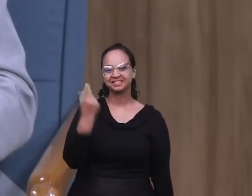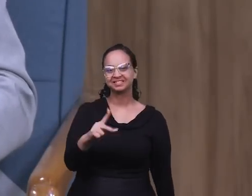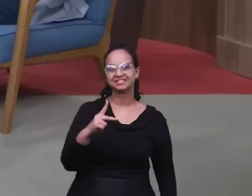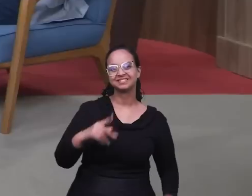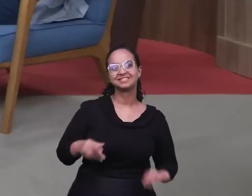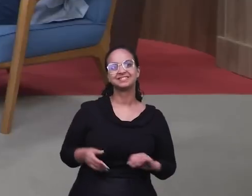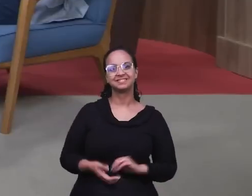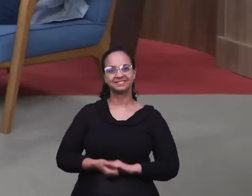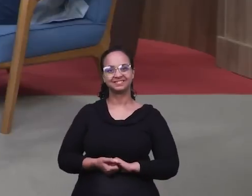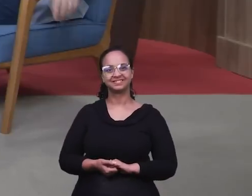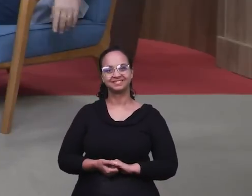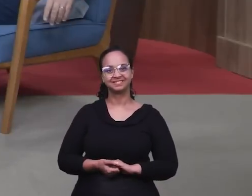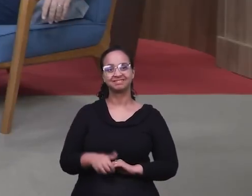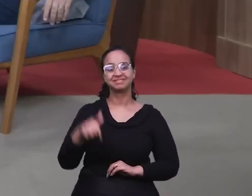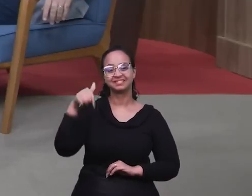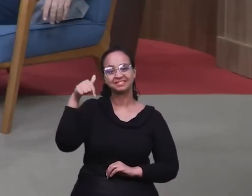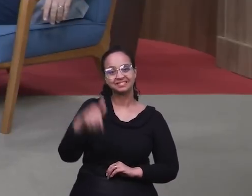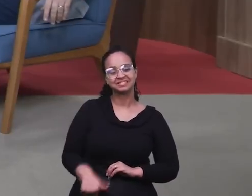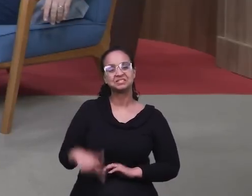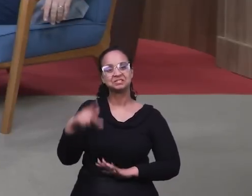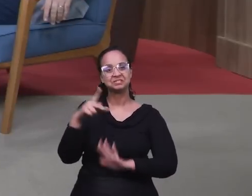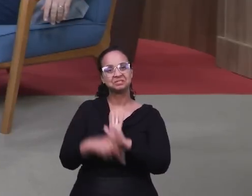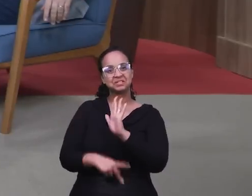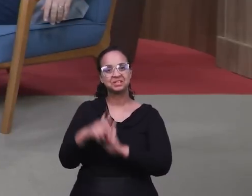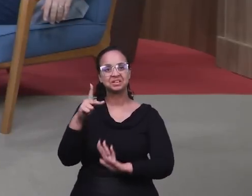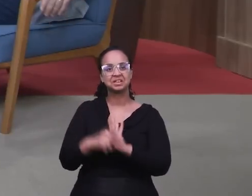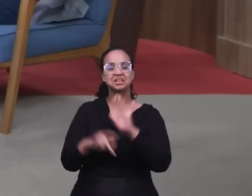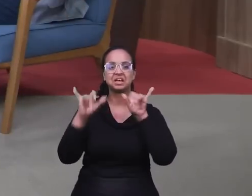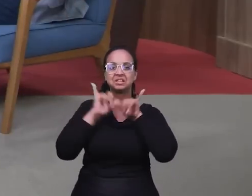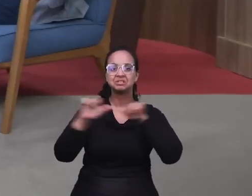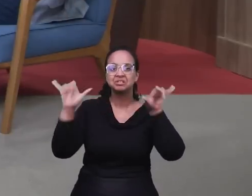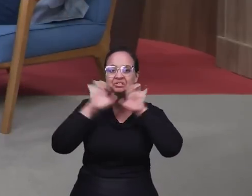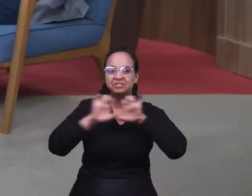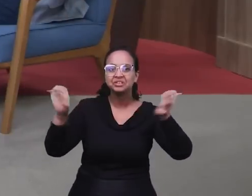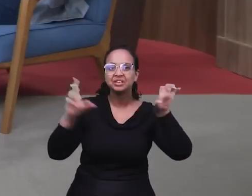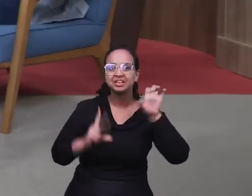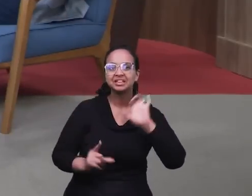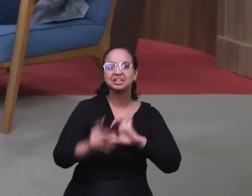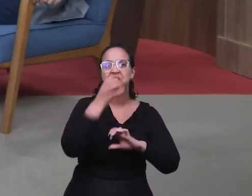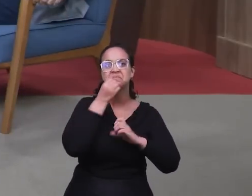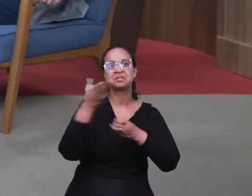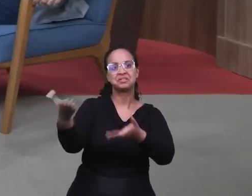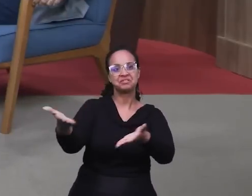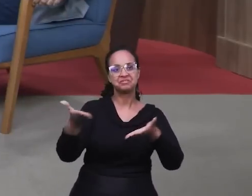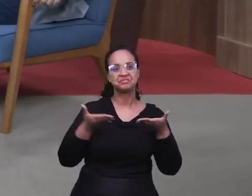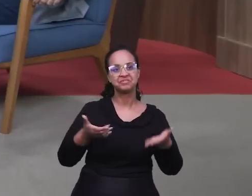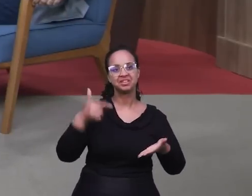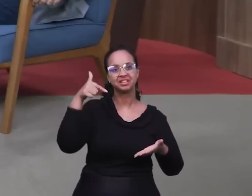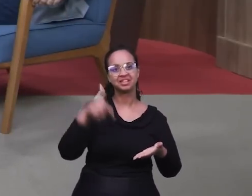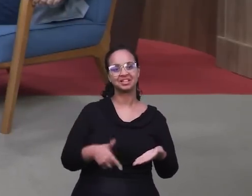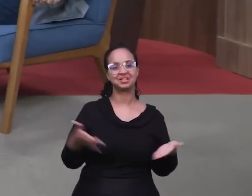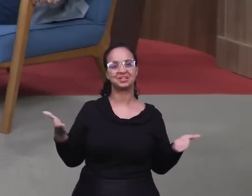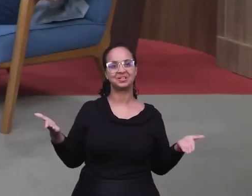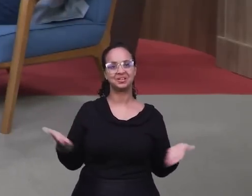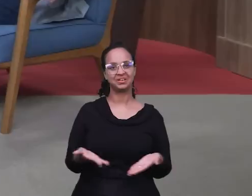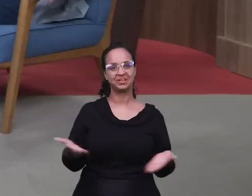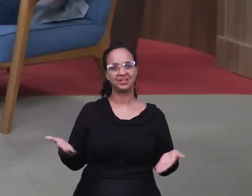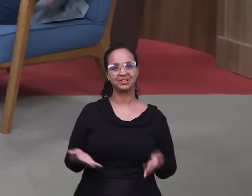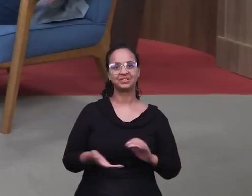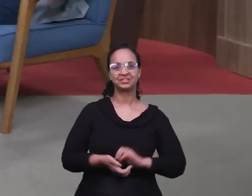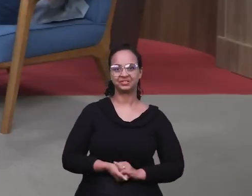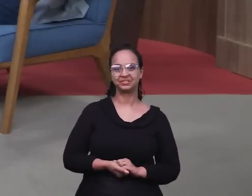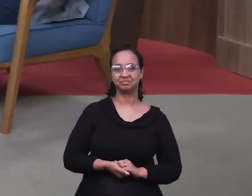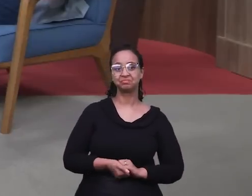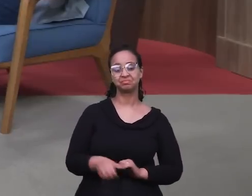família. Este é o programa Anunciando o Evangelho Eterno. Seja muito bem-vindo ao nosso conteúdo de hoje. E eu quero